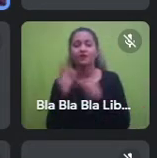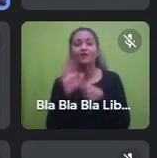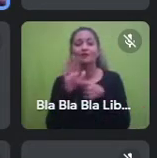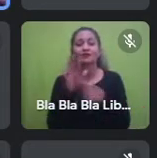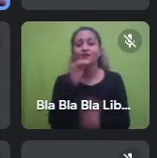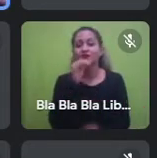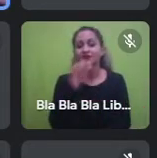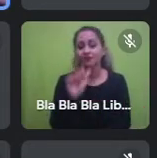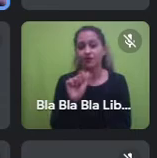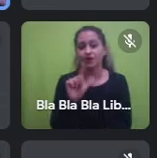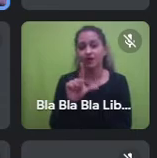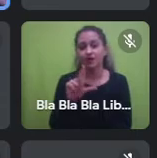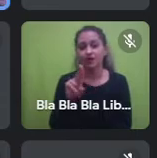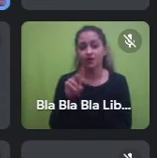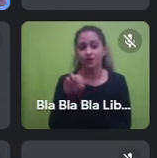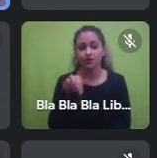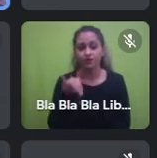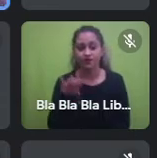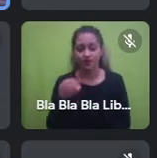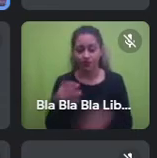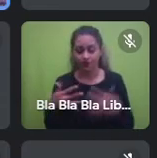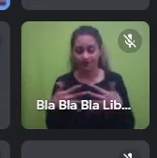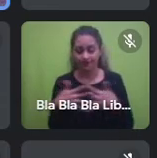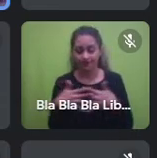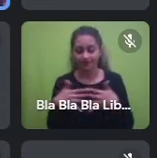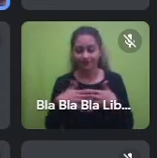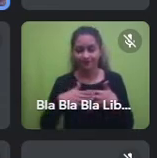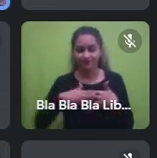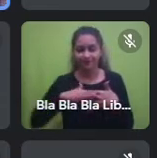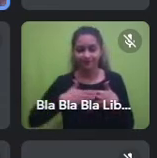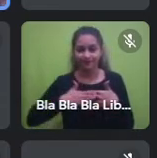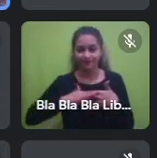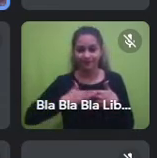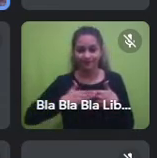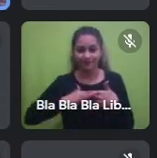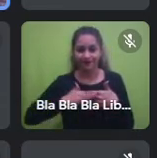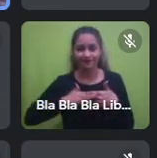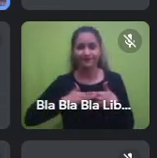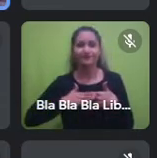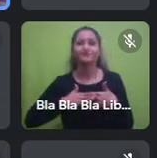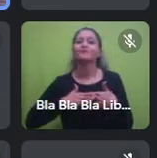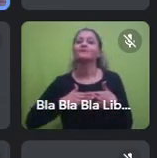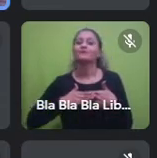alumínio nas guelras da Serra Salmos,